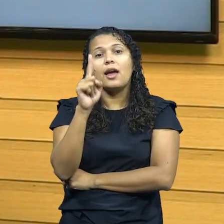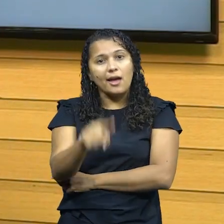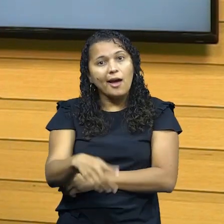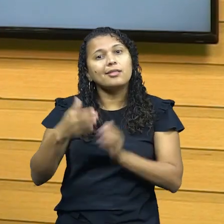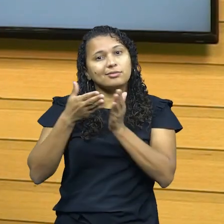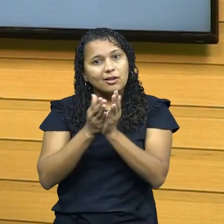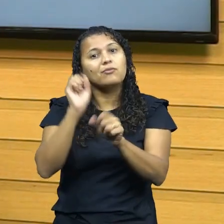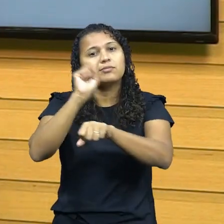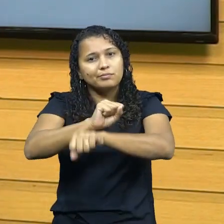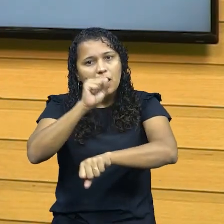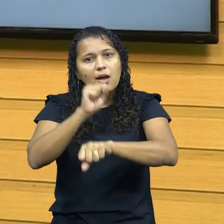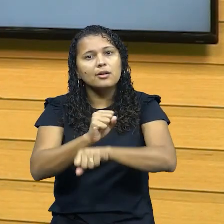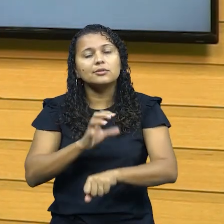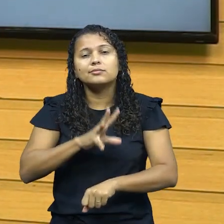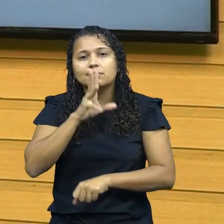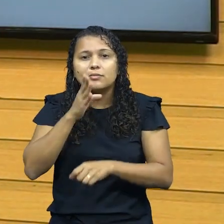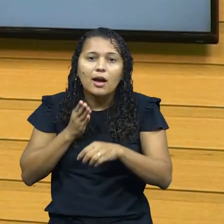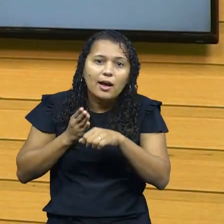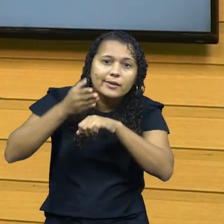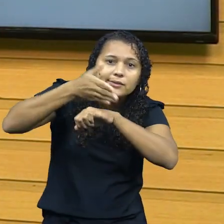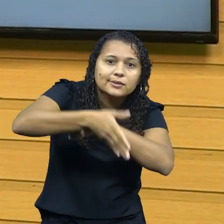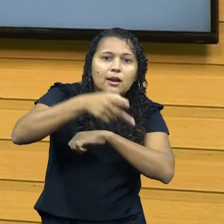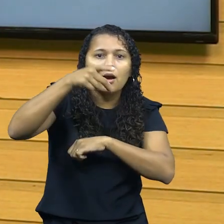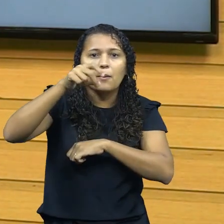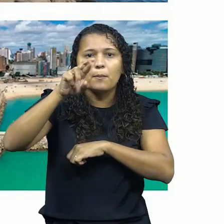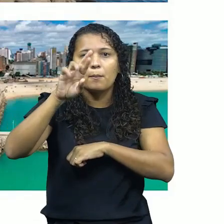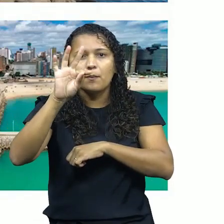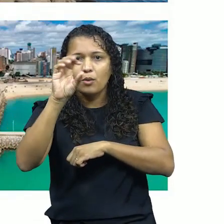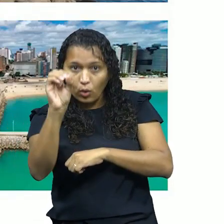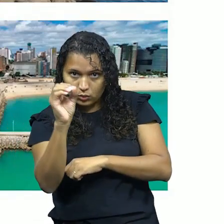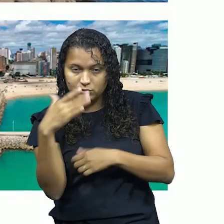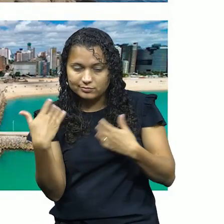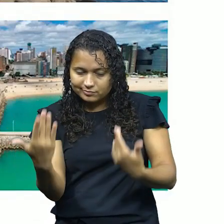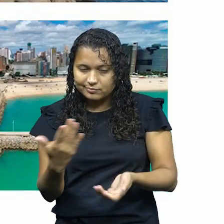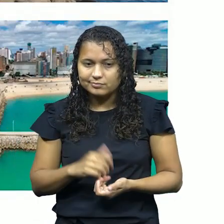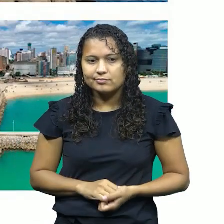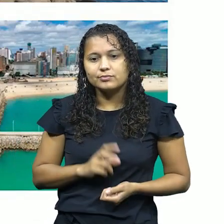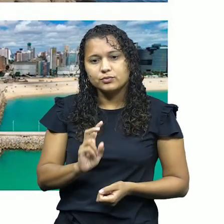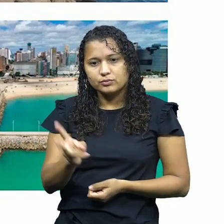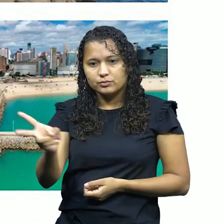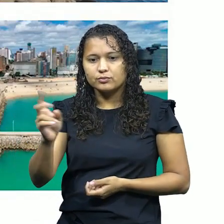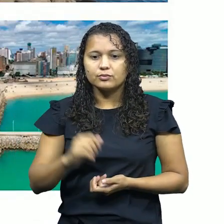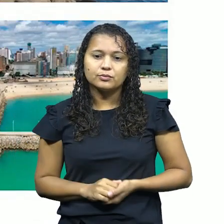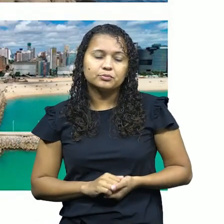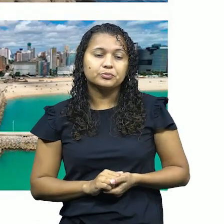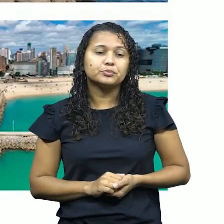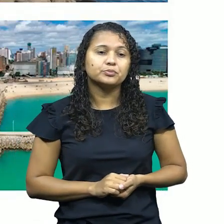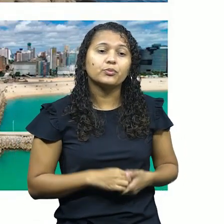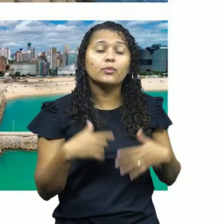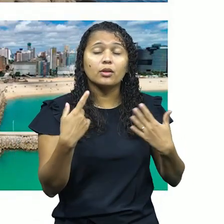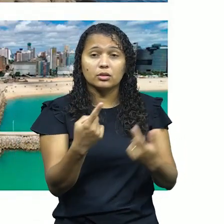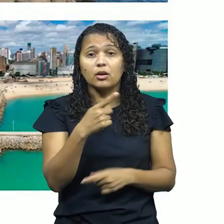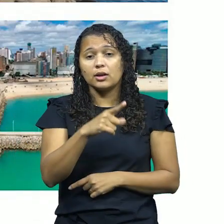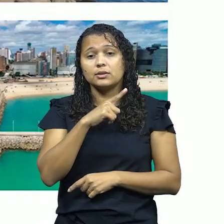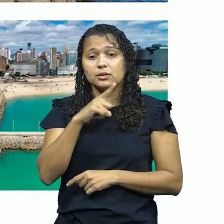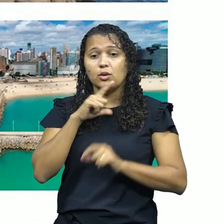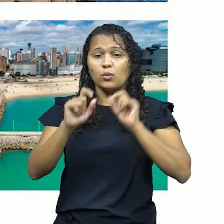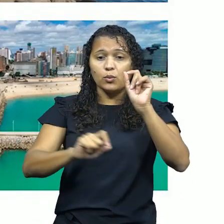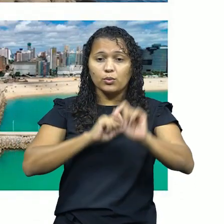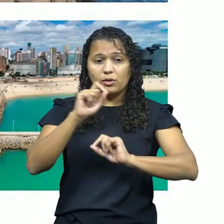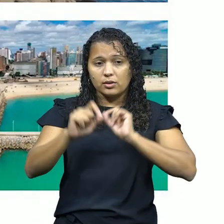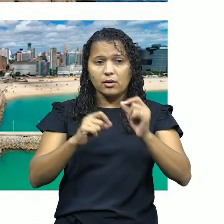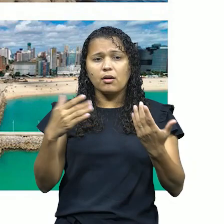esperam para poder entrar no porto. Tá certo, gente? Vamos continuar. Aqui eu vou falar um